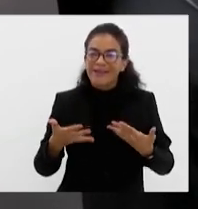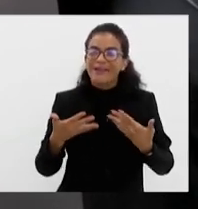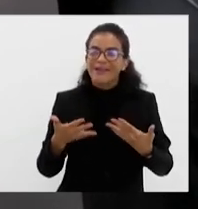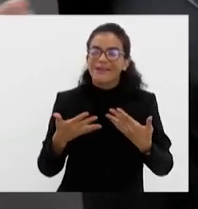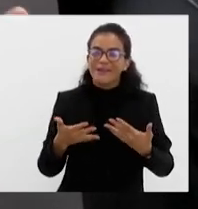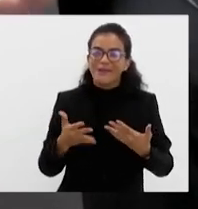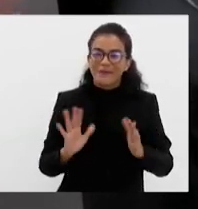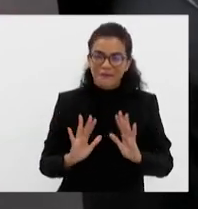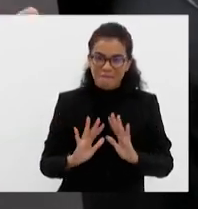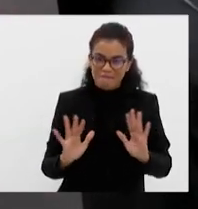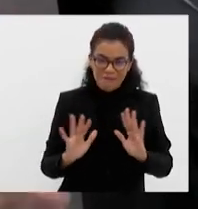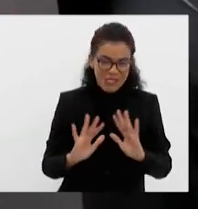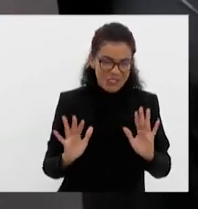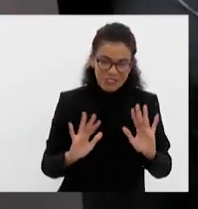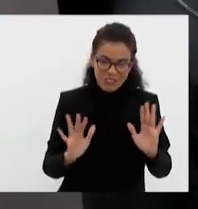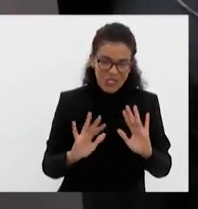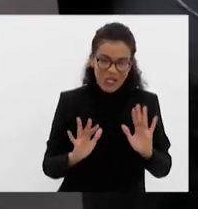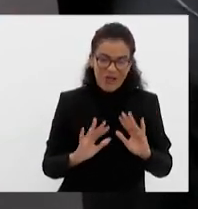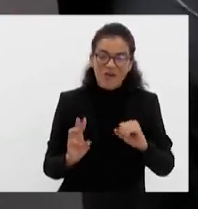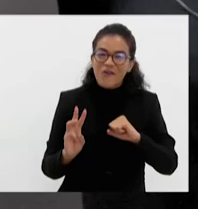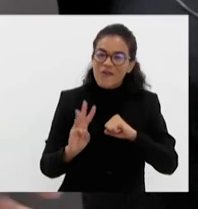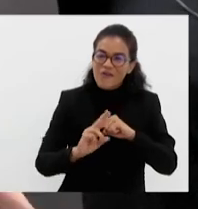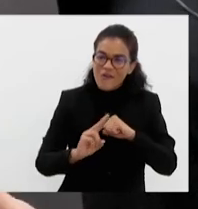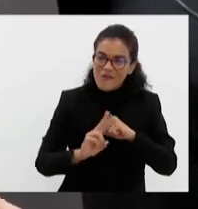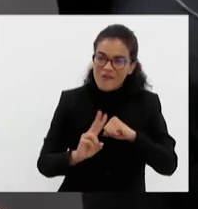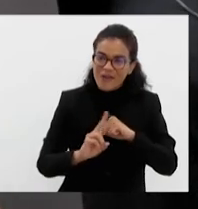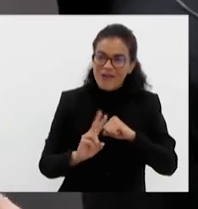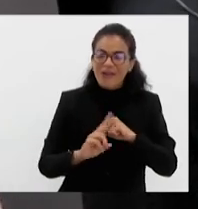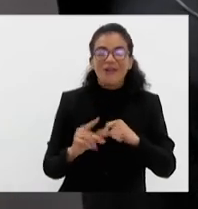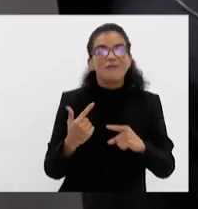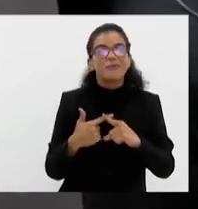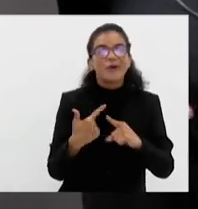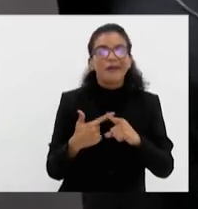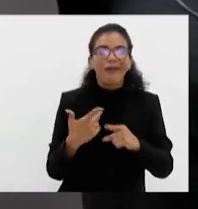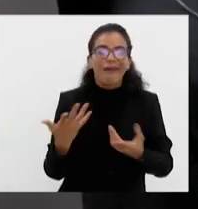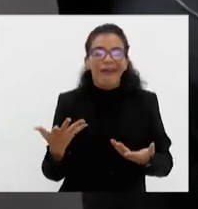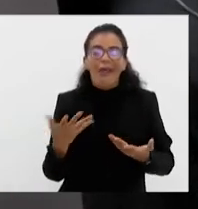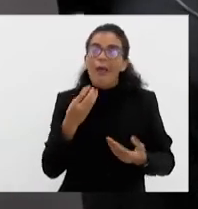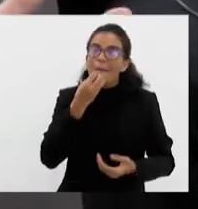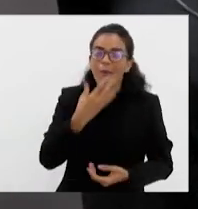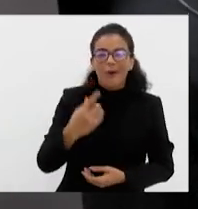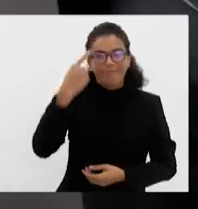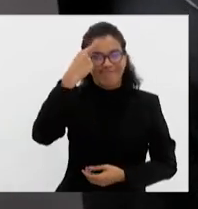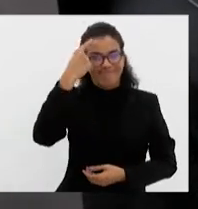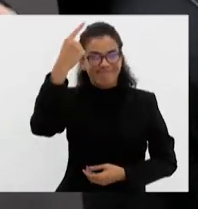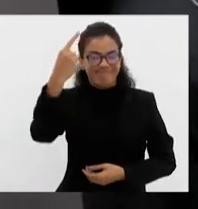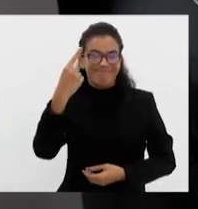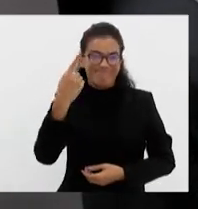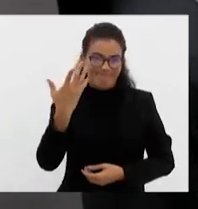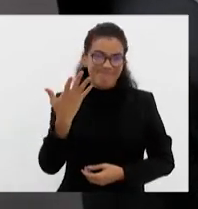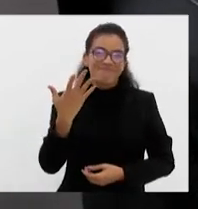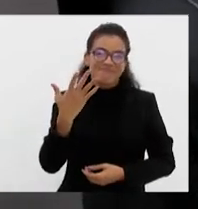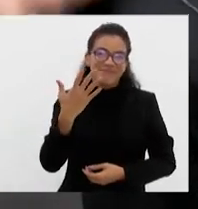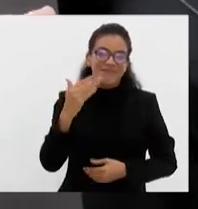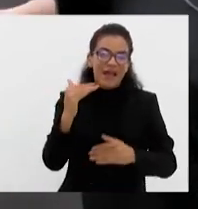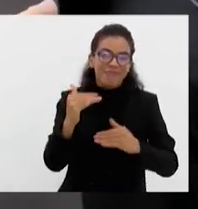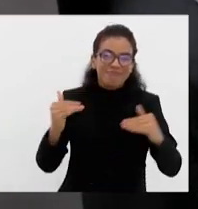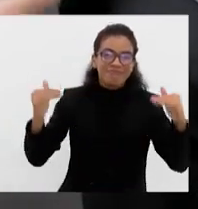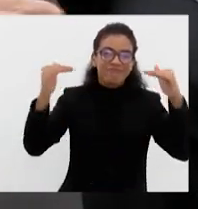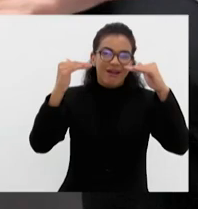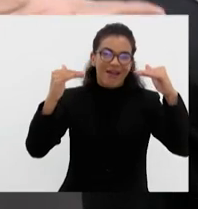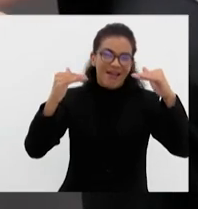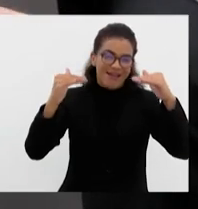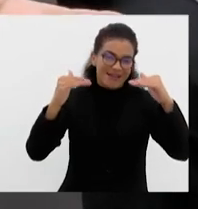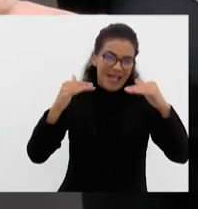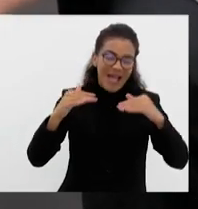No condicional, perfeito, só isso. Perfeito, aceita a sugestão. Porque a ideia em si ela é boa, porque está acima de todas as secretarias. Mas quem